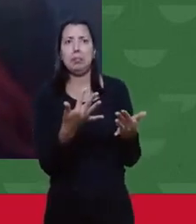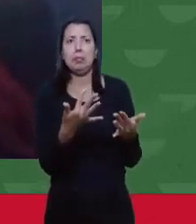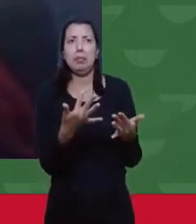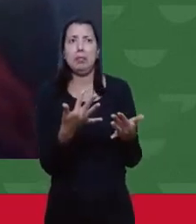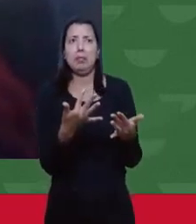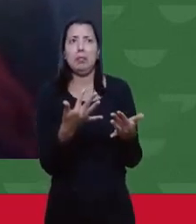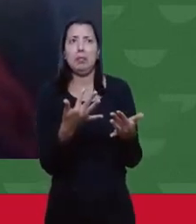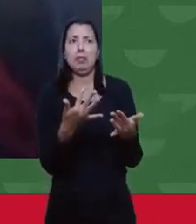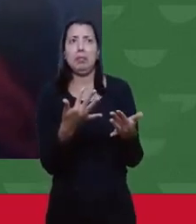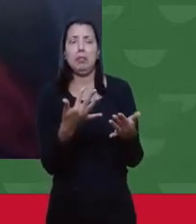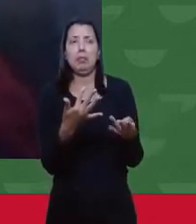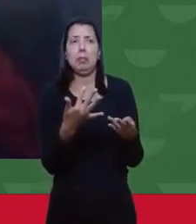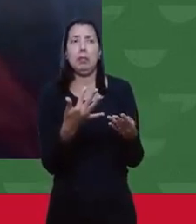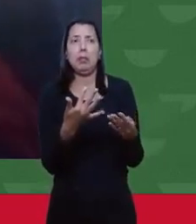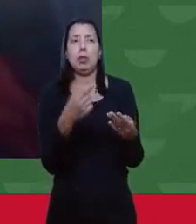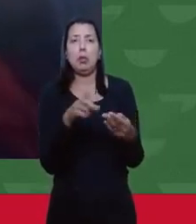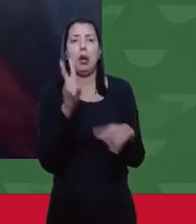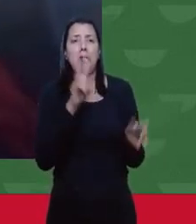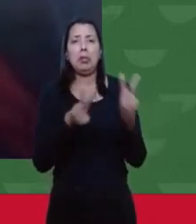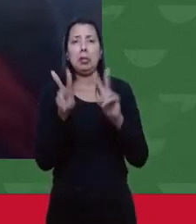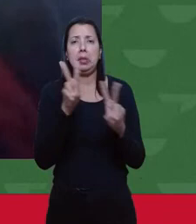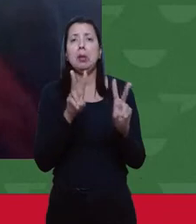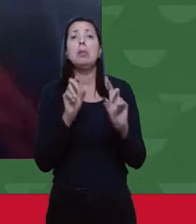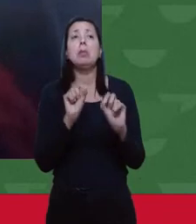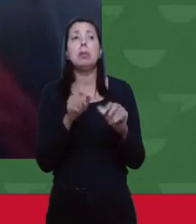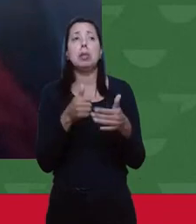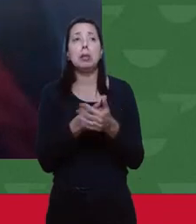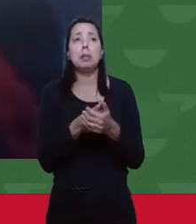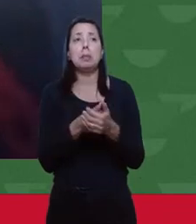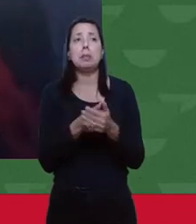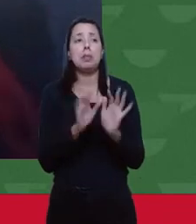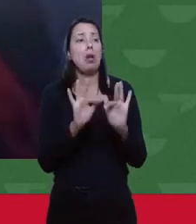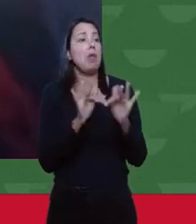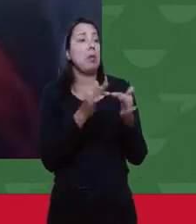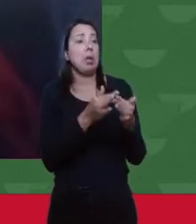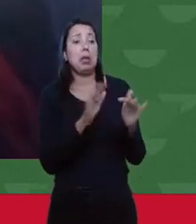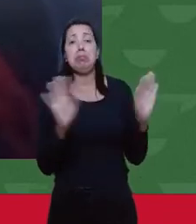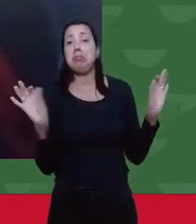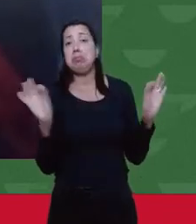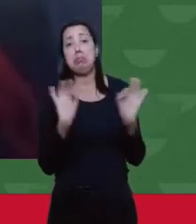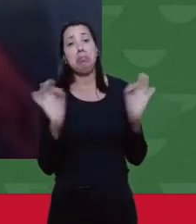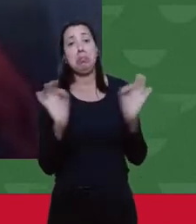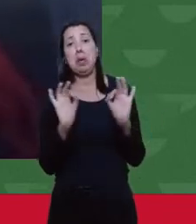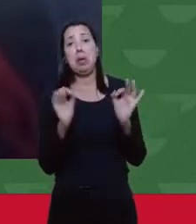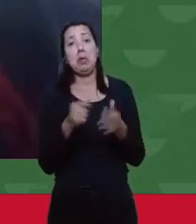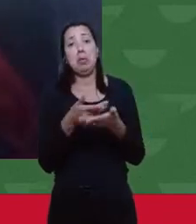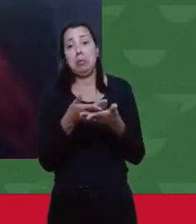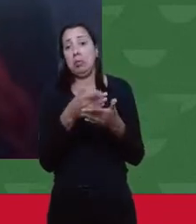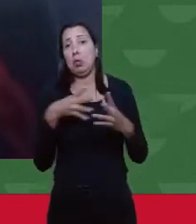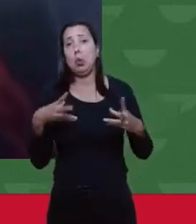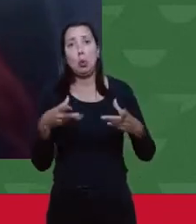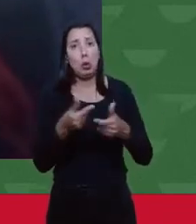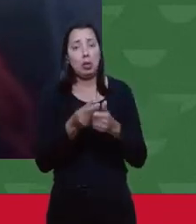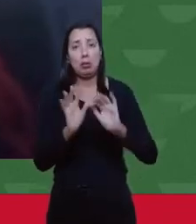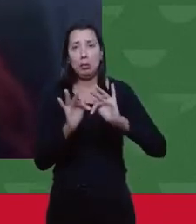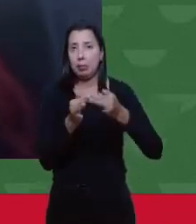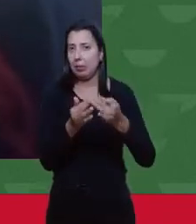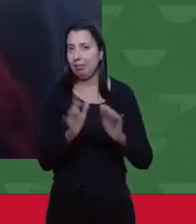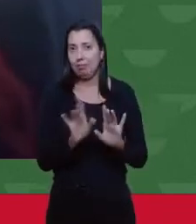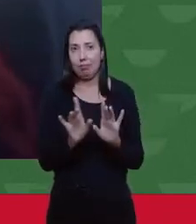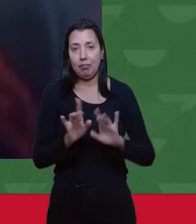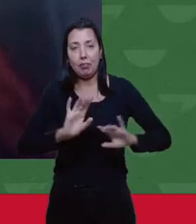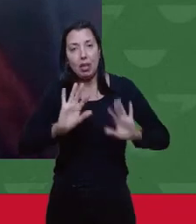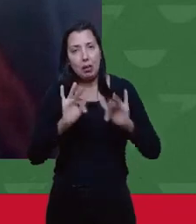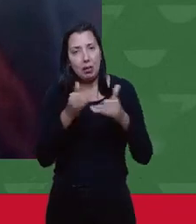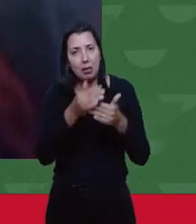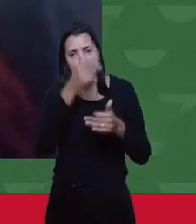a partir de uma visão de uma família que não contemplava todas as famílias.